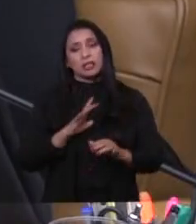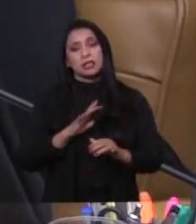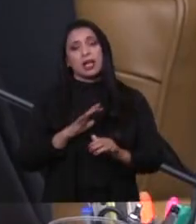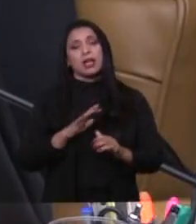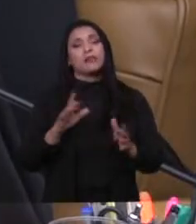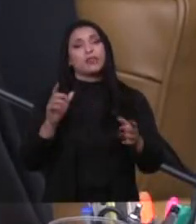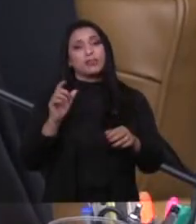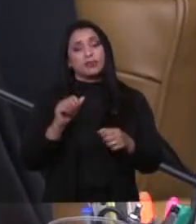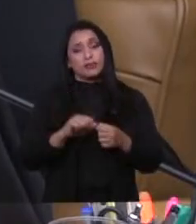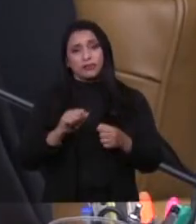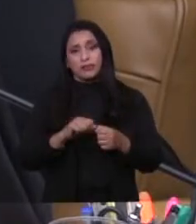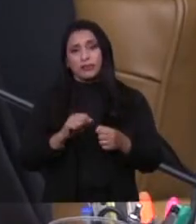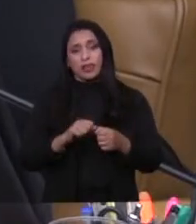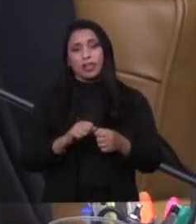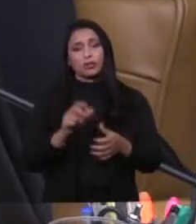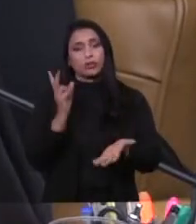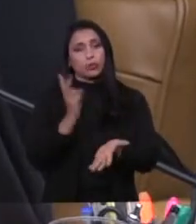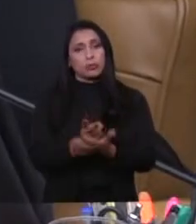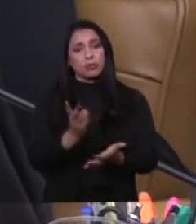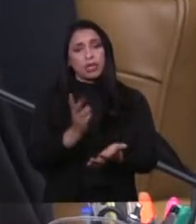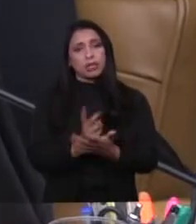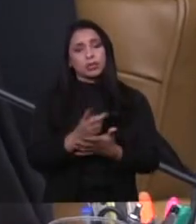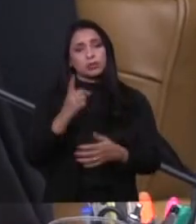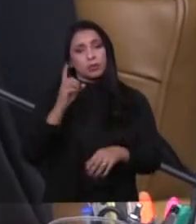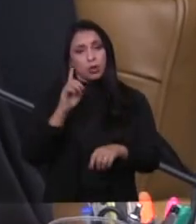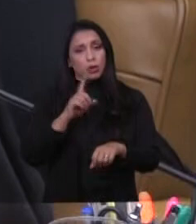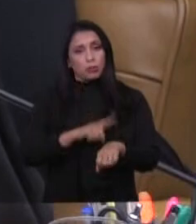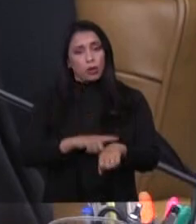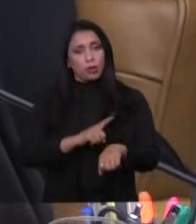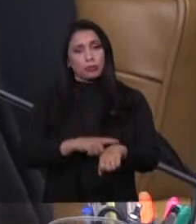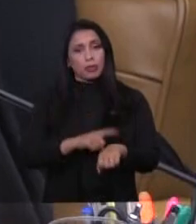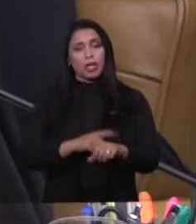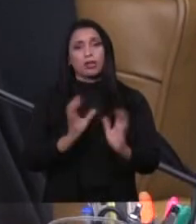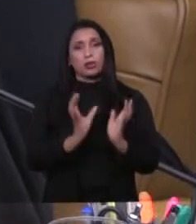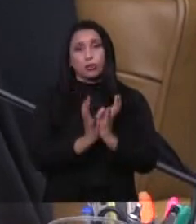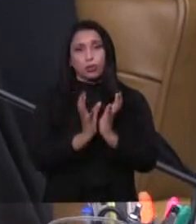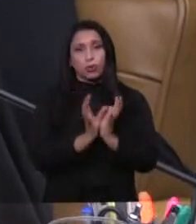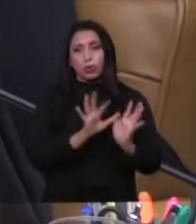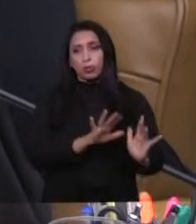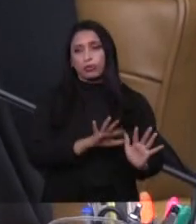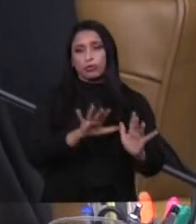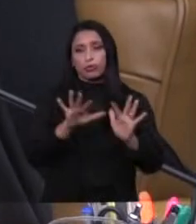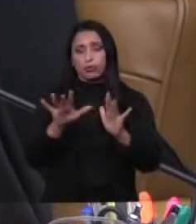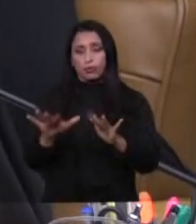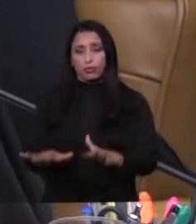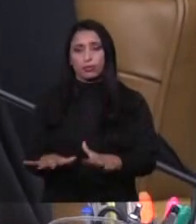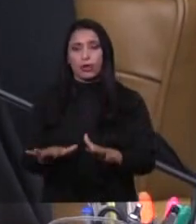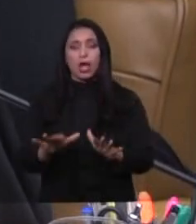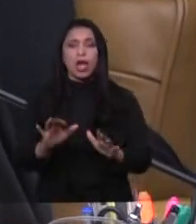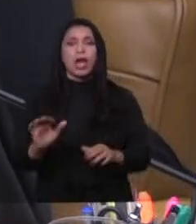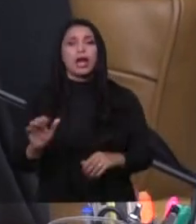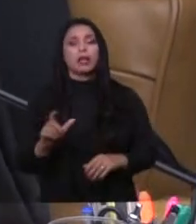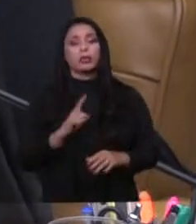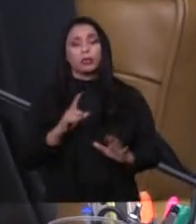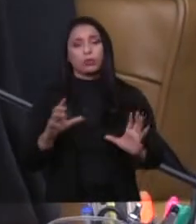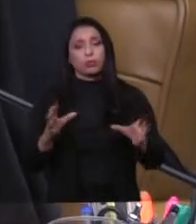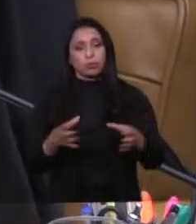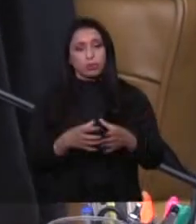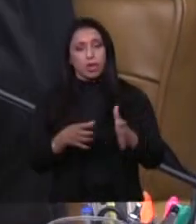tratam-se de atos praticados na mesma tarde, no mesmo contexto, pela mesma turba, em tese pela mesma associação